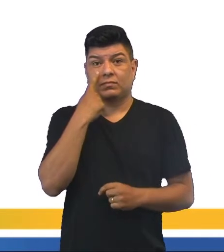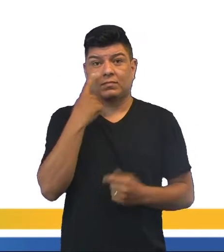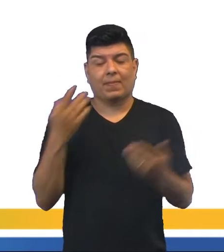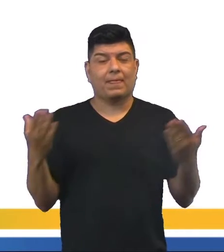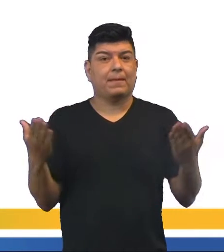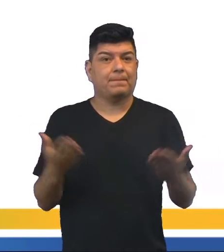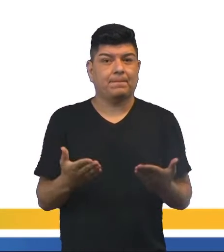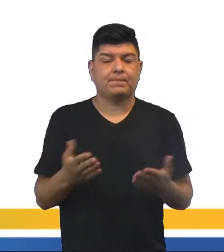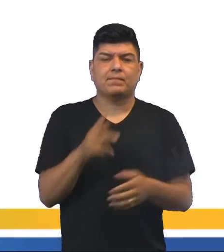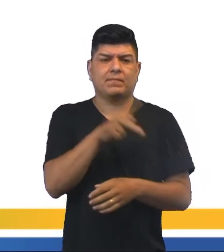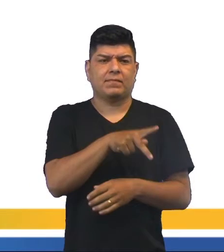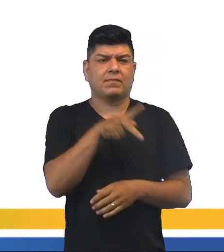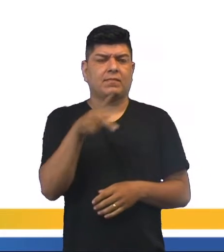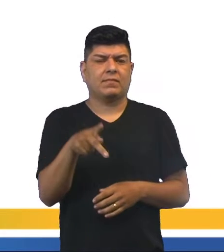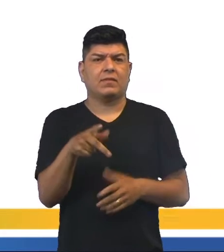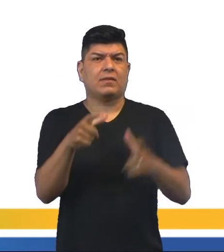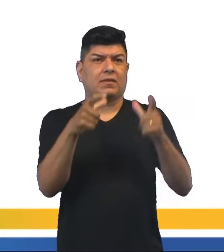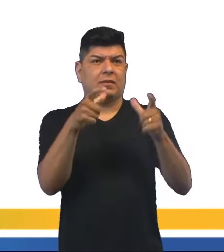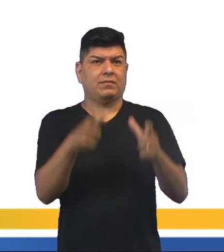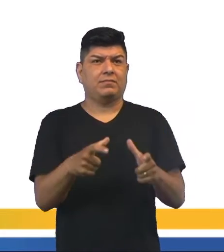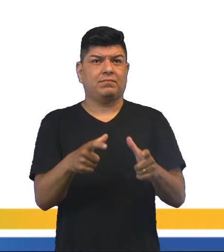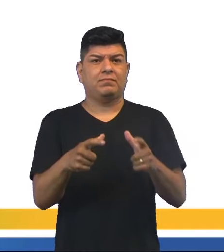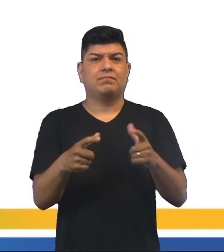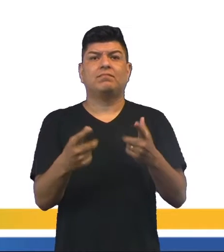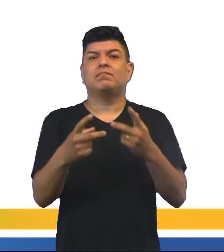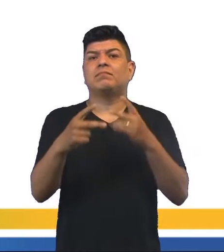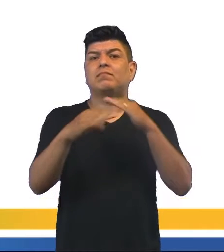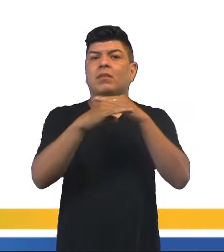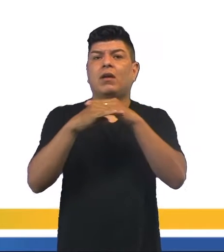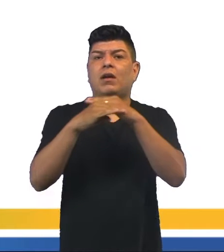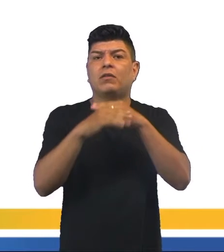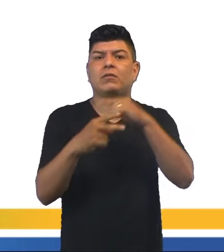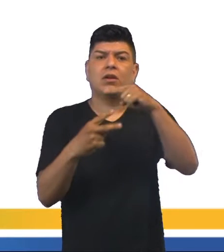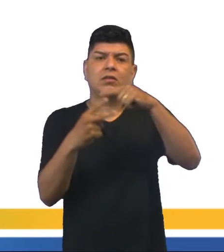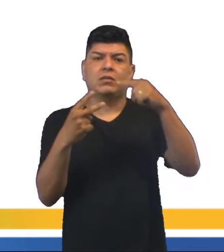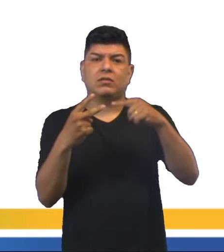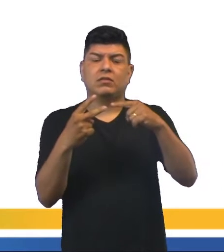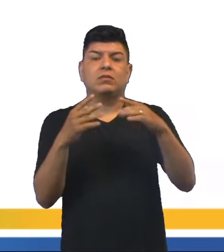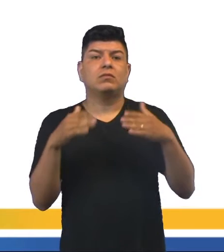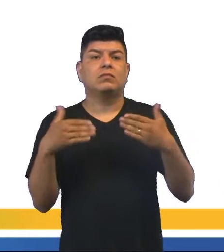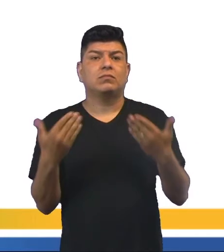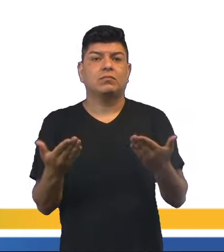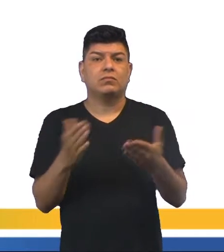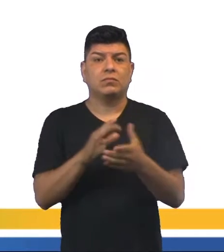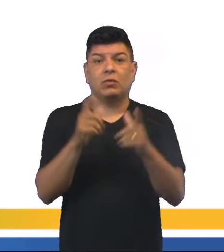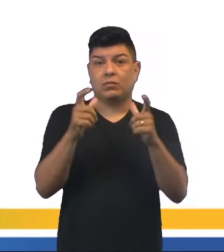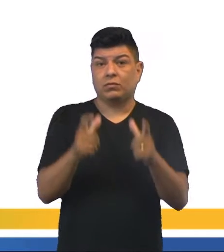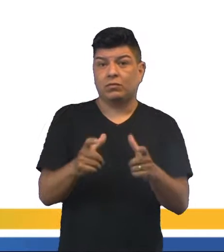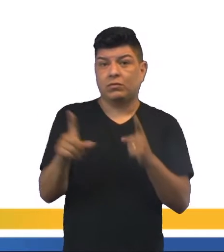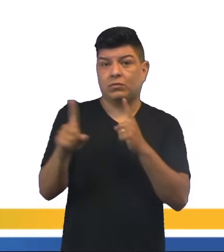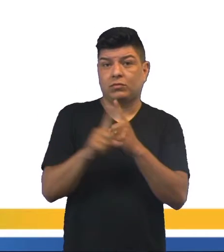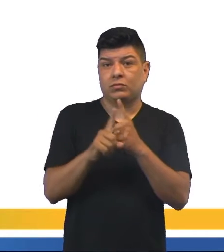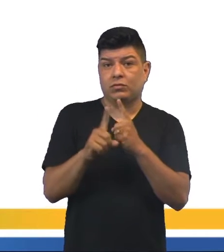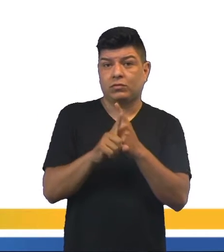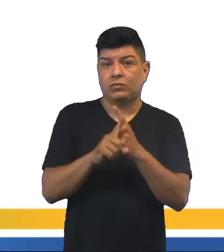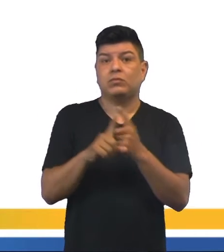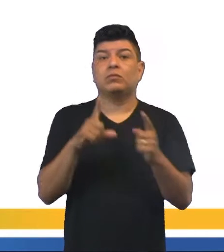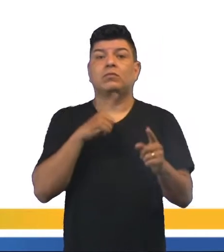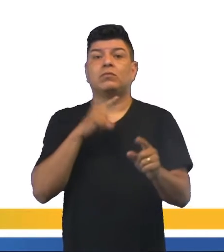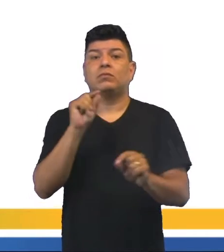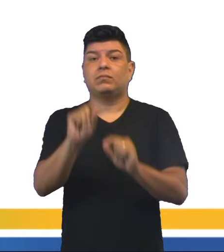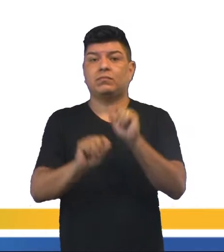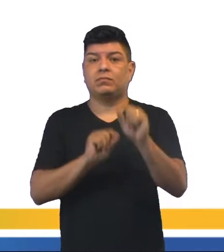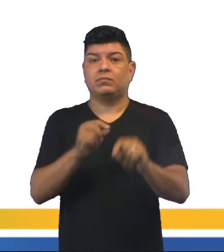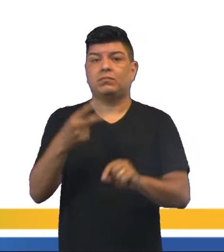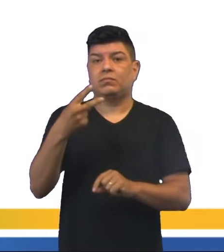só e professora e aonde tá igualdade nesses dois casos veja o que quando eu encontro o termo